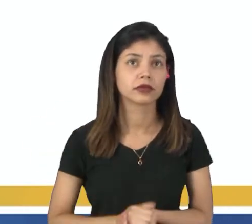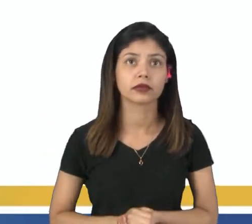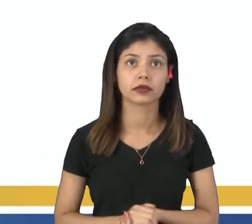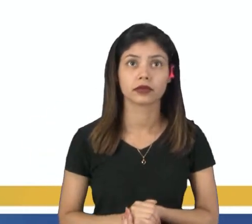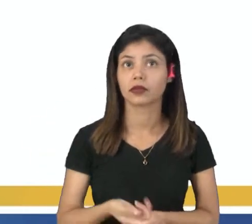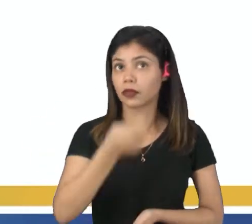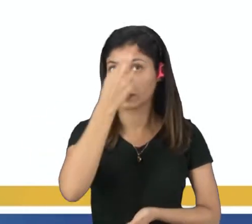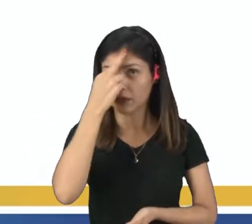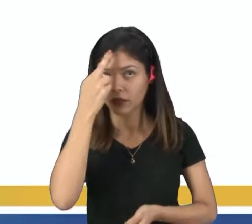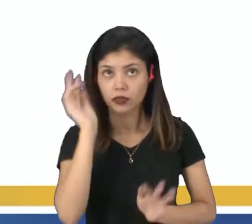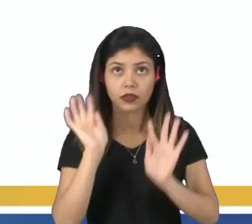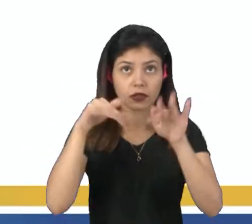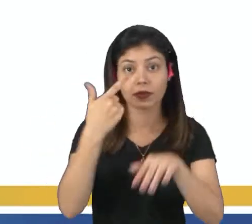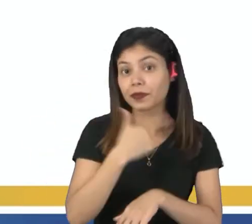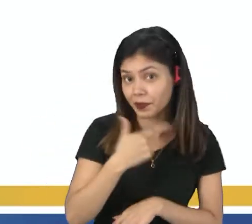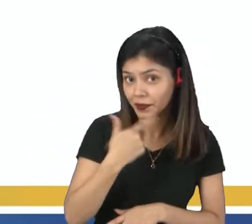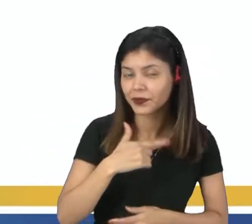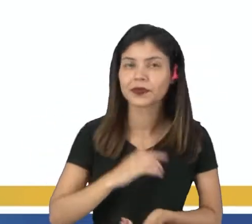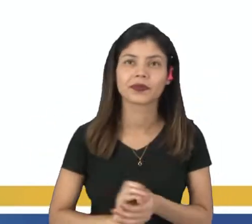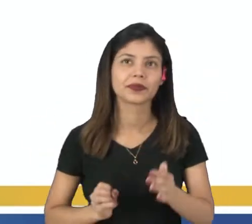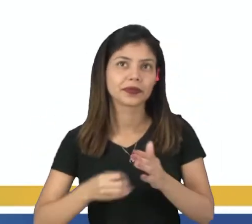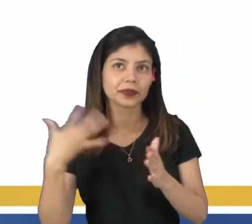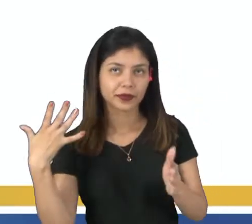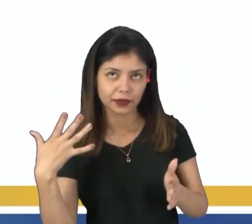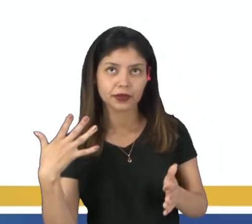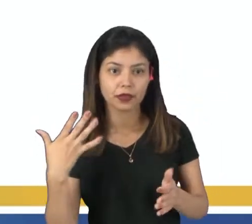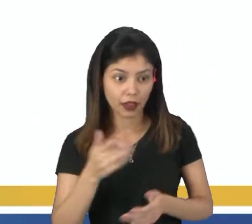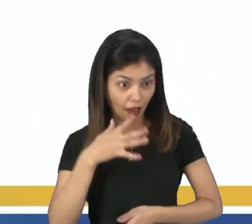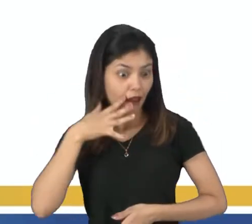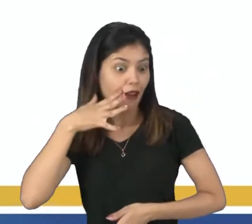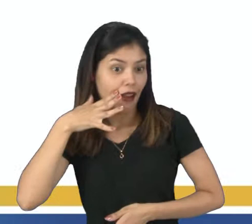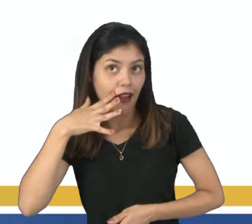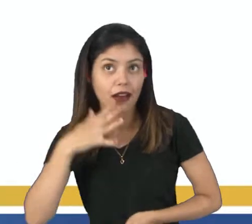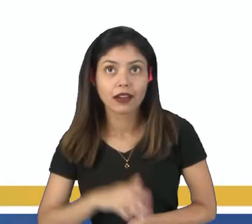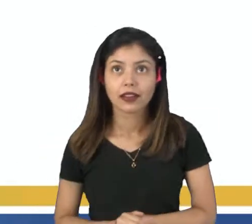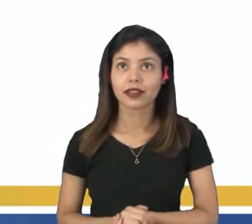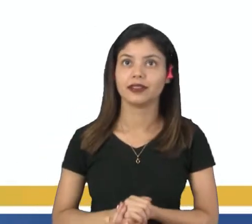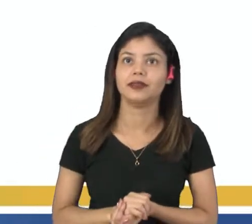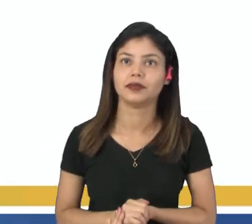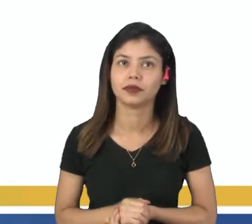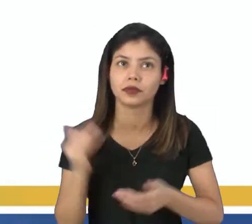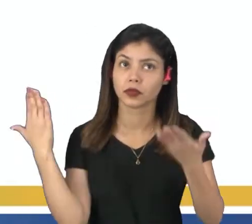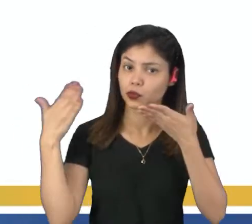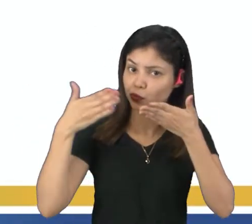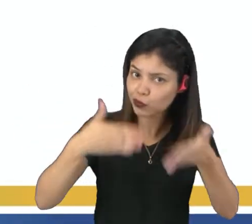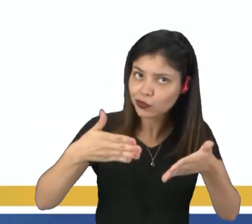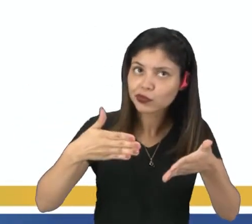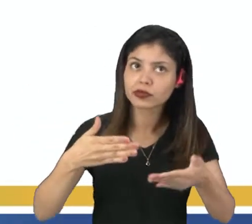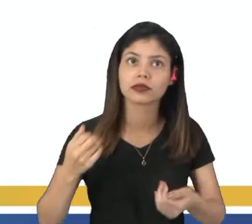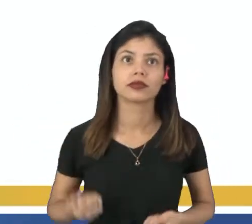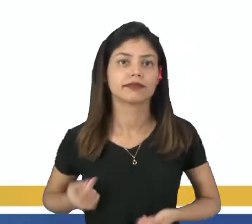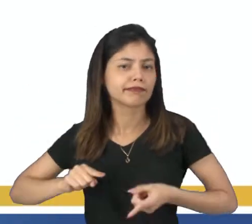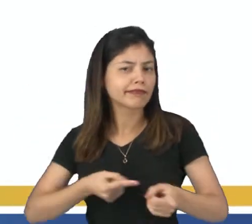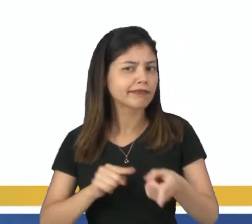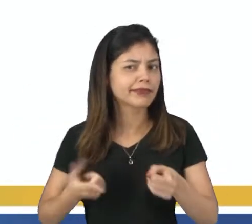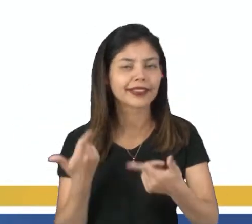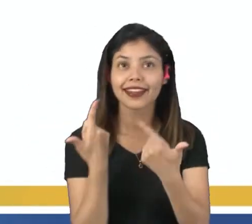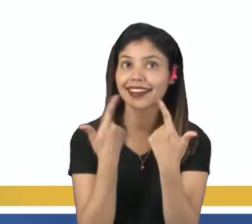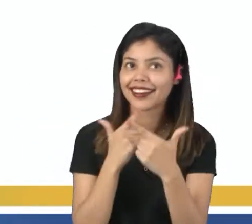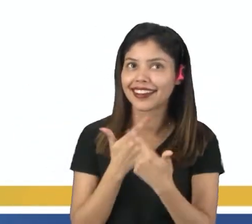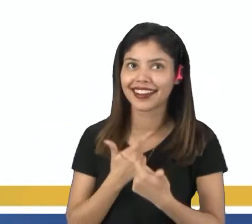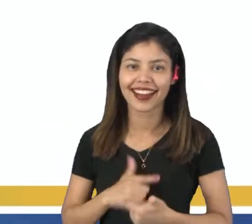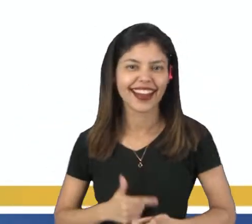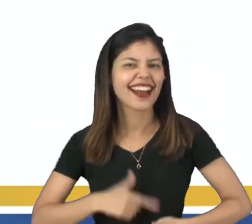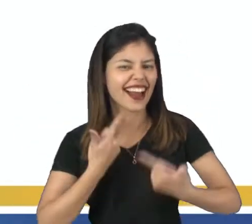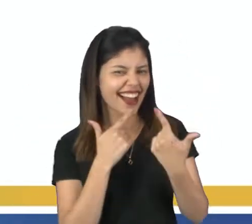uma breve história de final engraçado e às vezes surpreendente, cujo objetivo é provocar risos